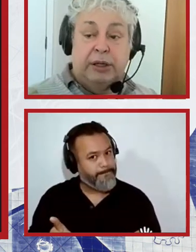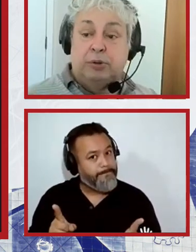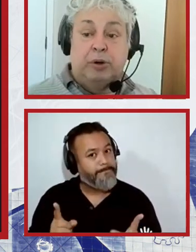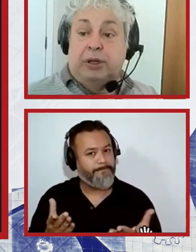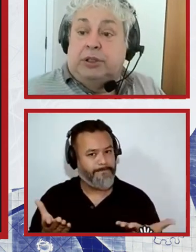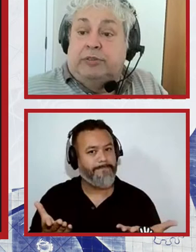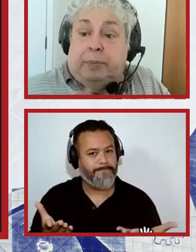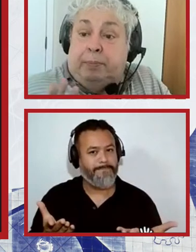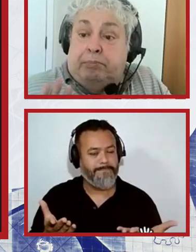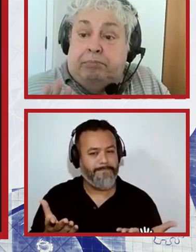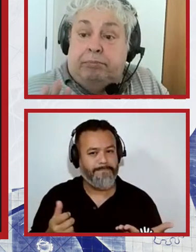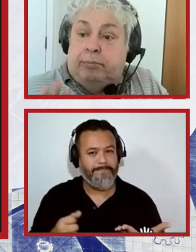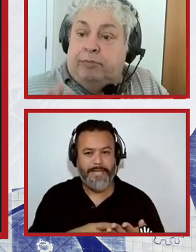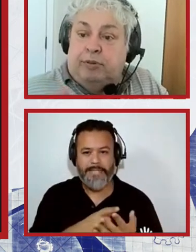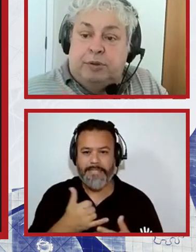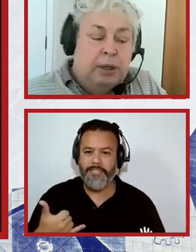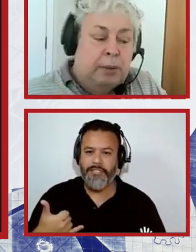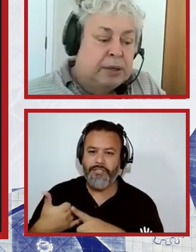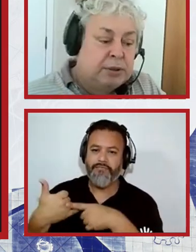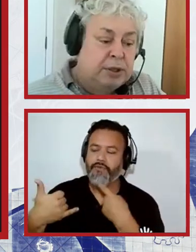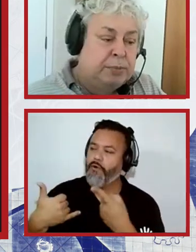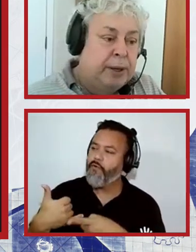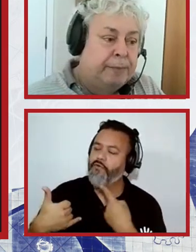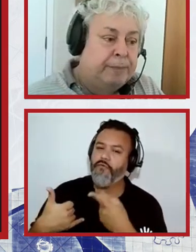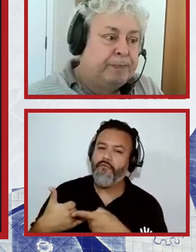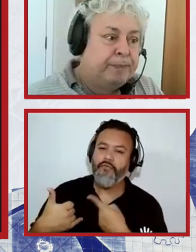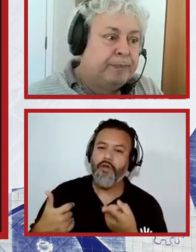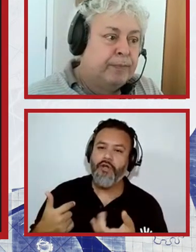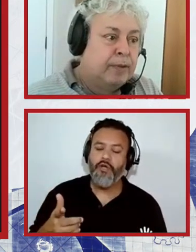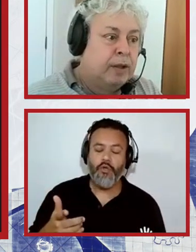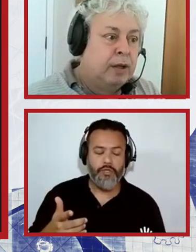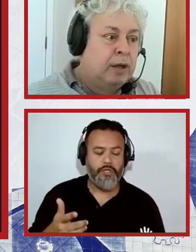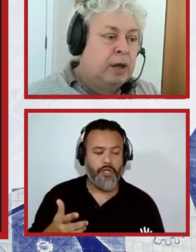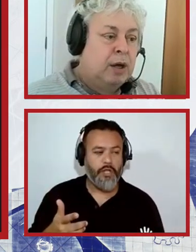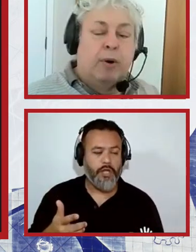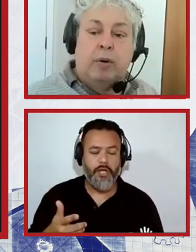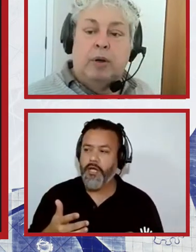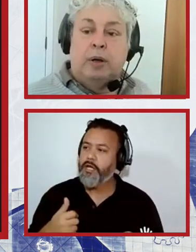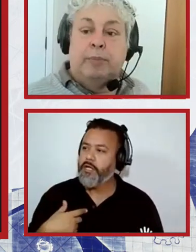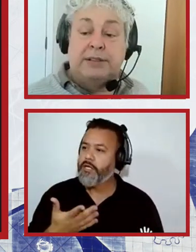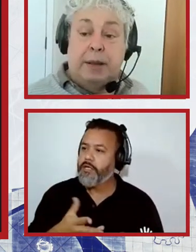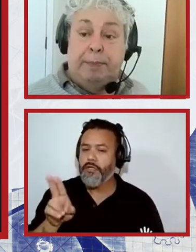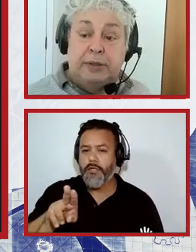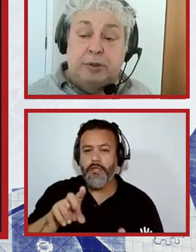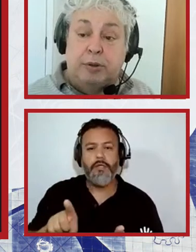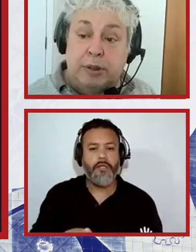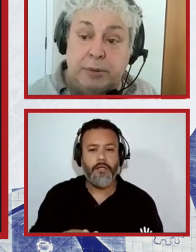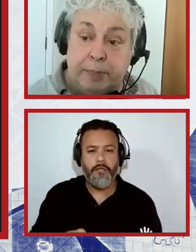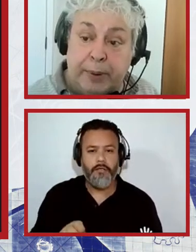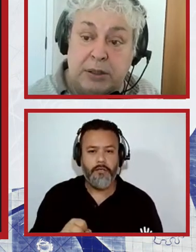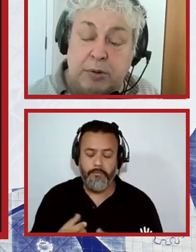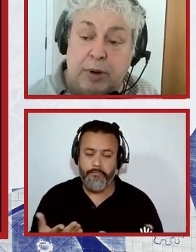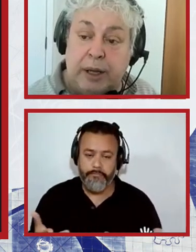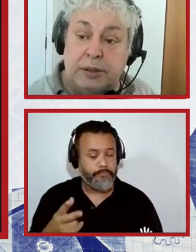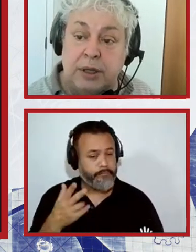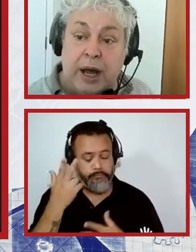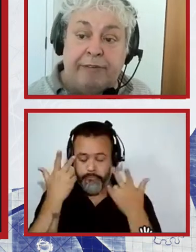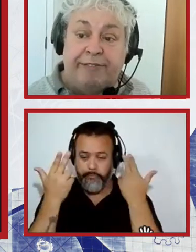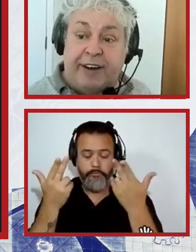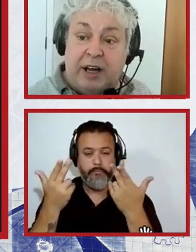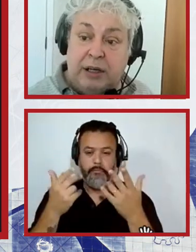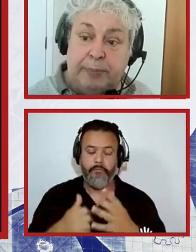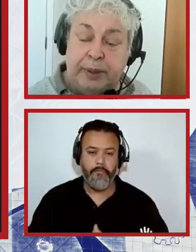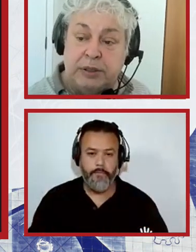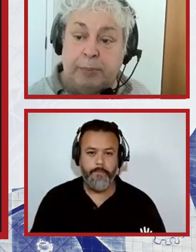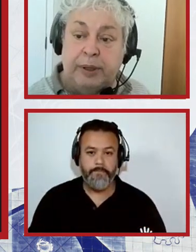E o seu lado cognitivo funciona bastante bem. Bom, mas há pessoas para as quais